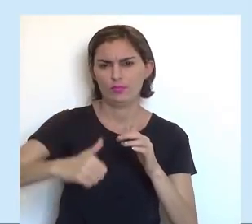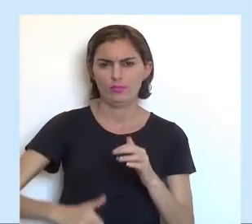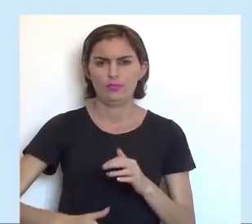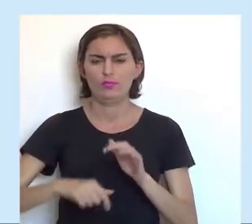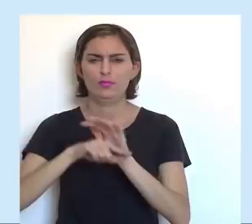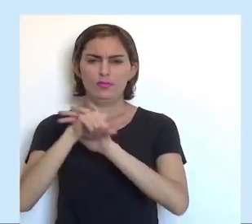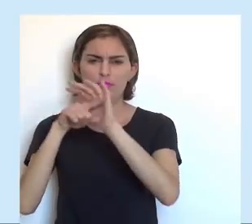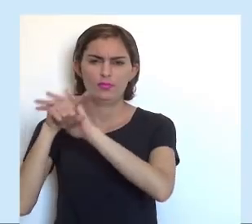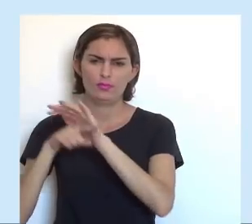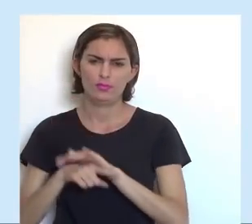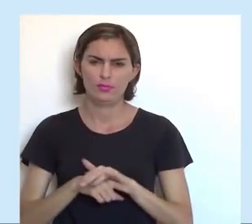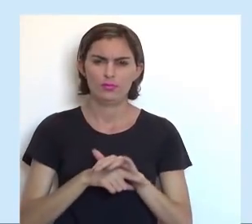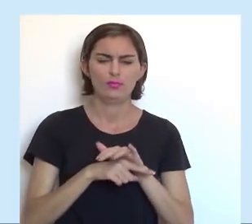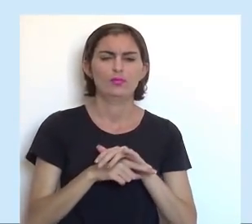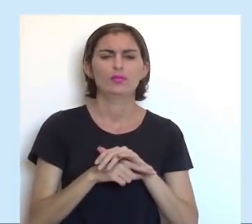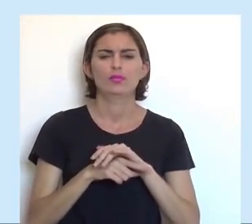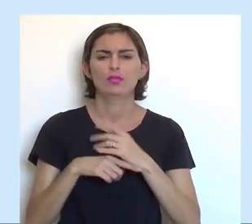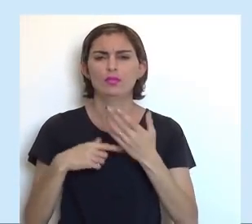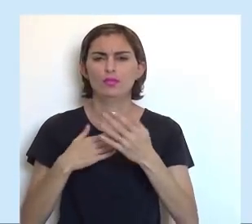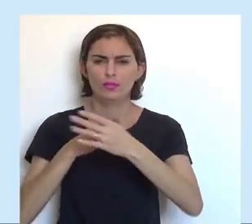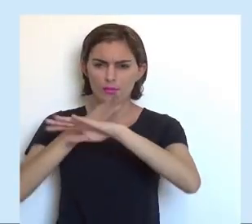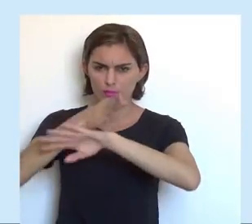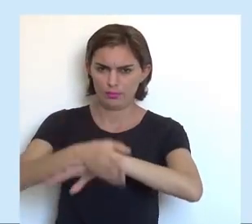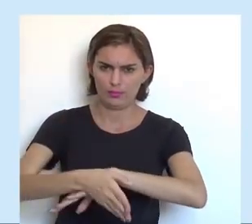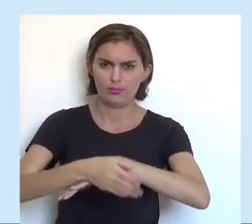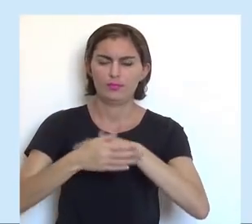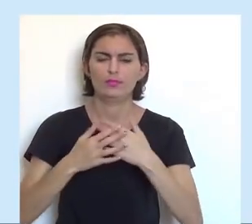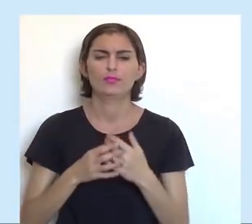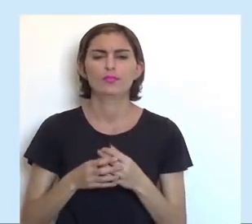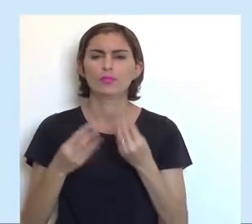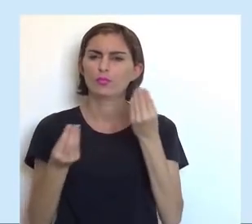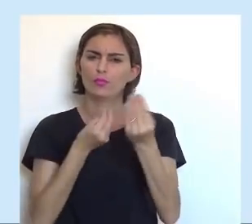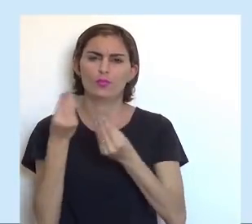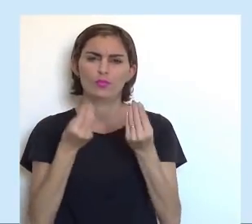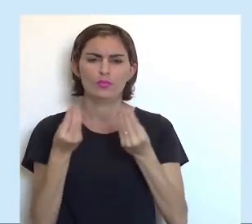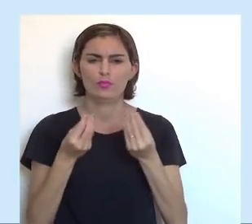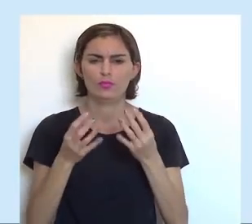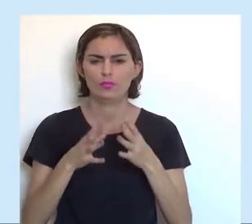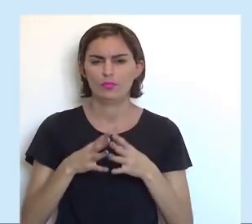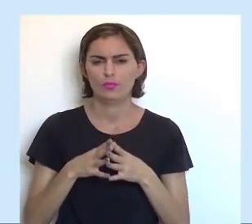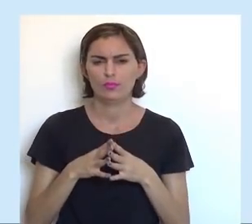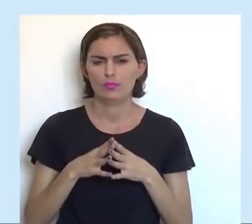verificar, tá, a entrada